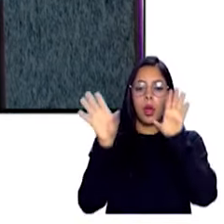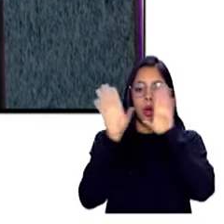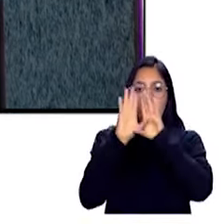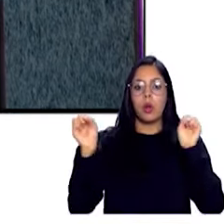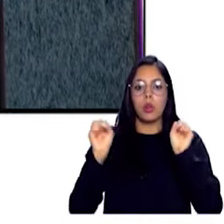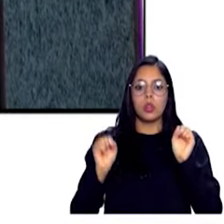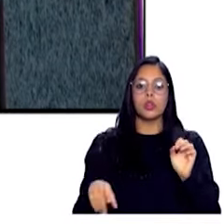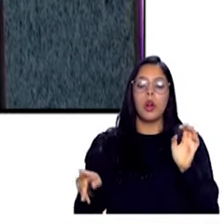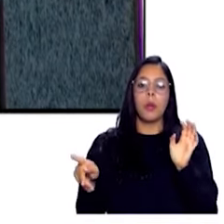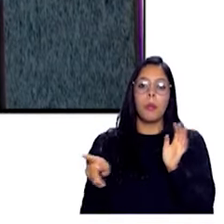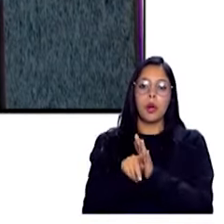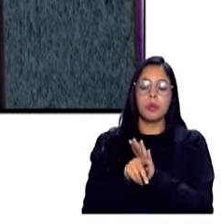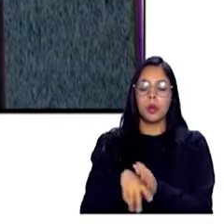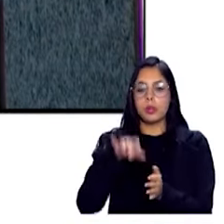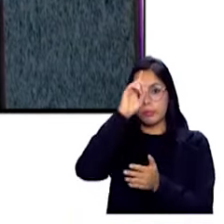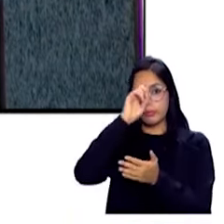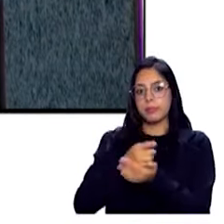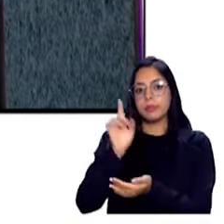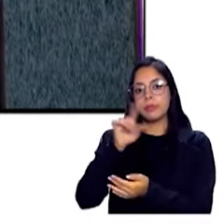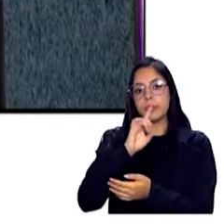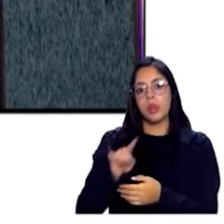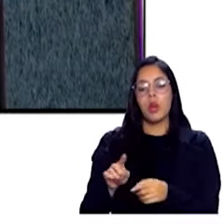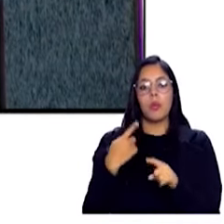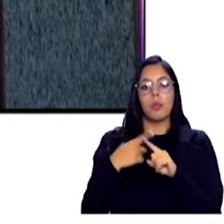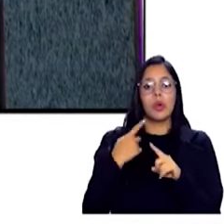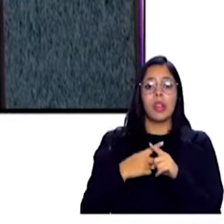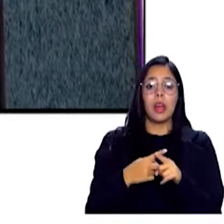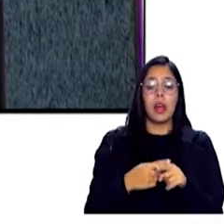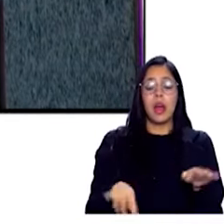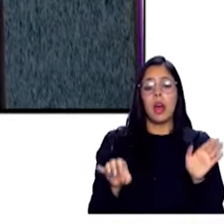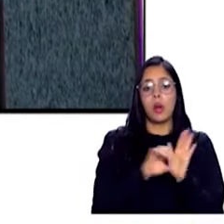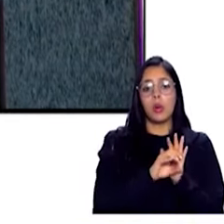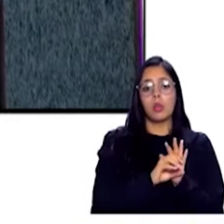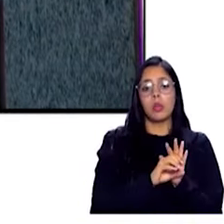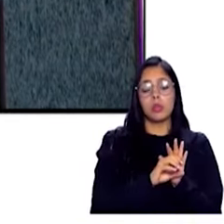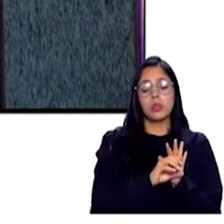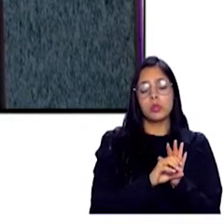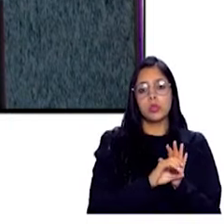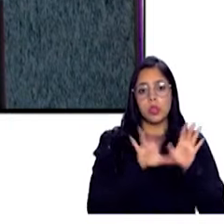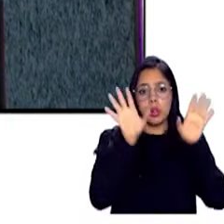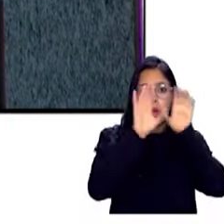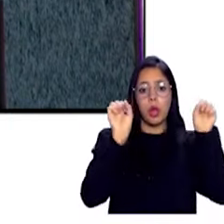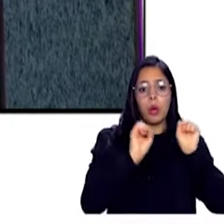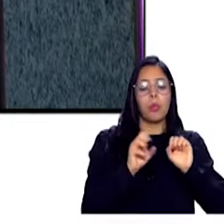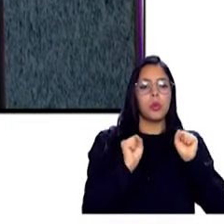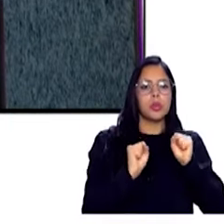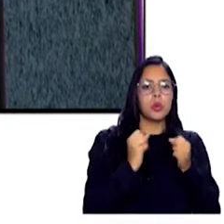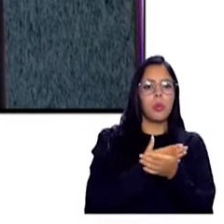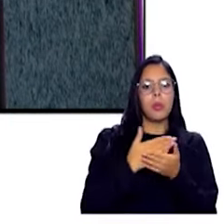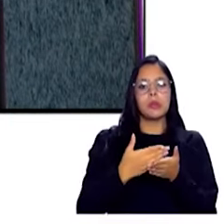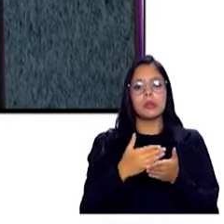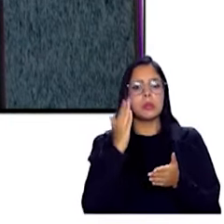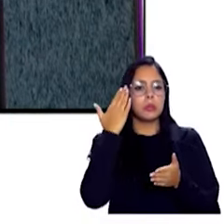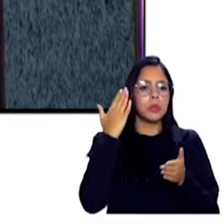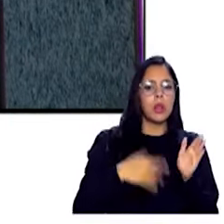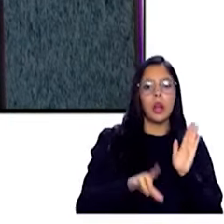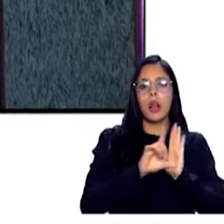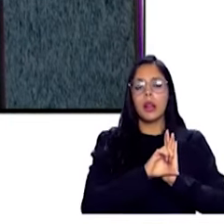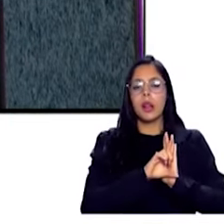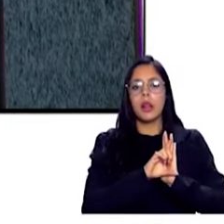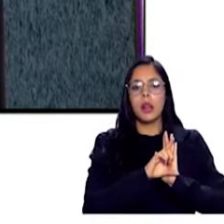constitucional passa a interpretar a lei nos termos da Constituição substituindo a